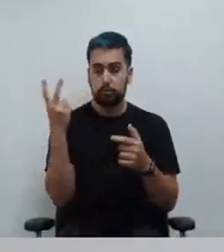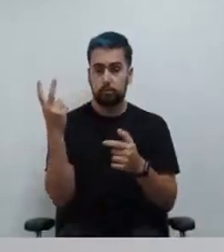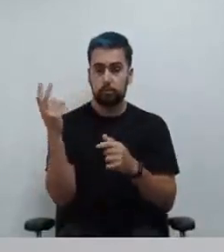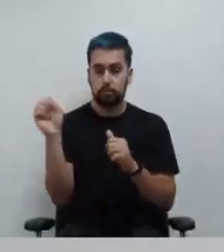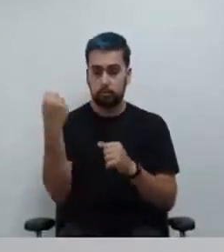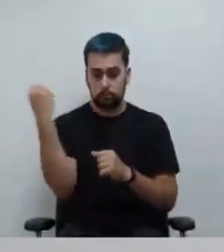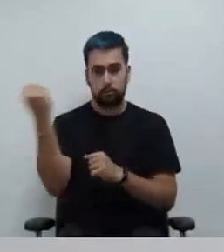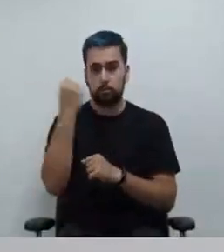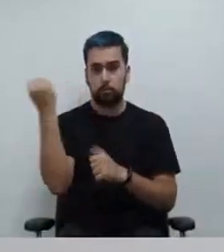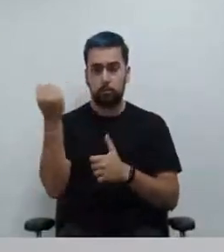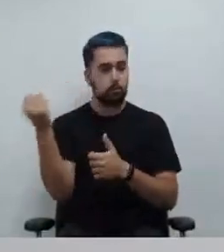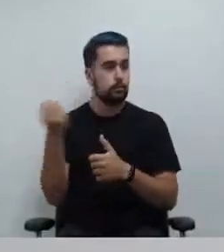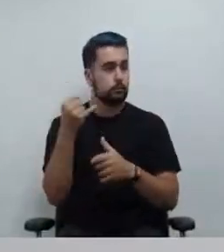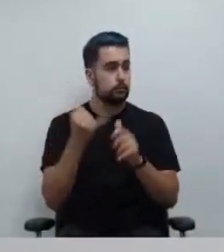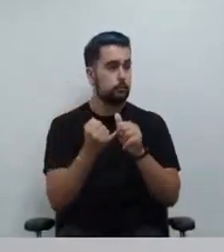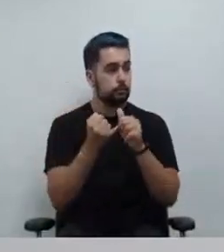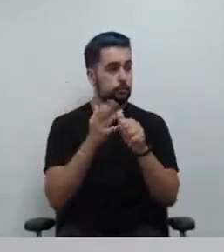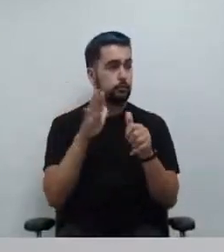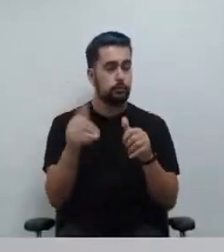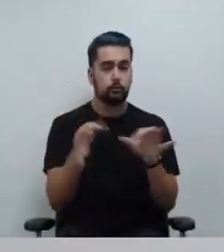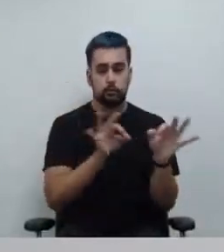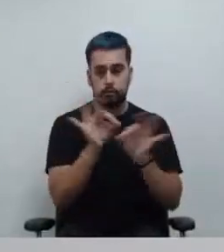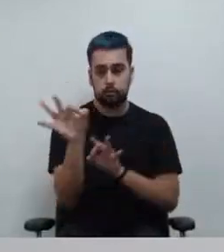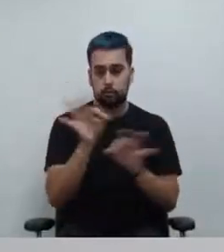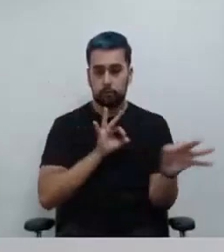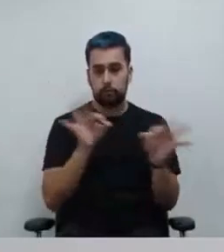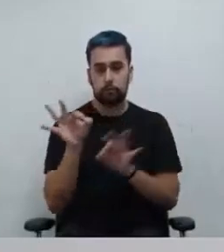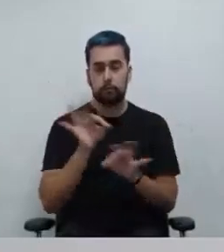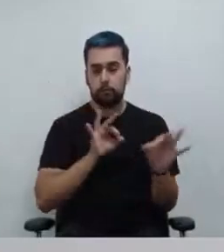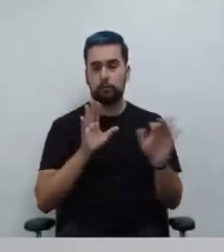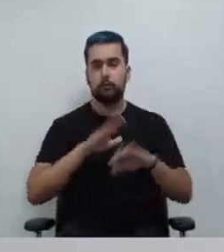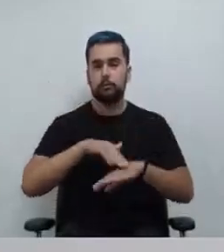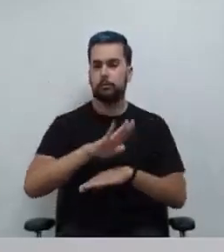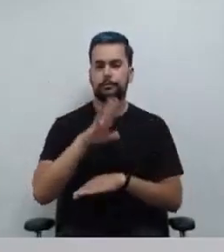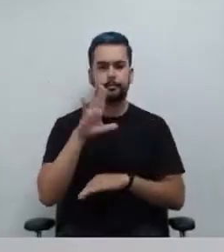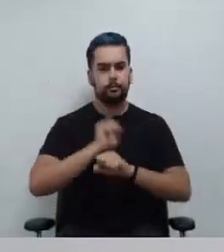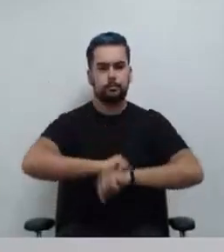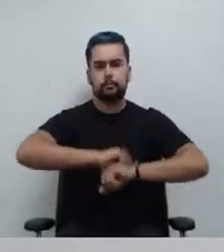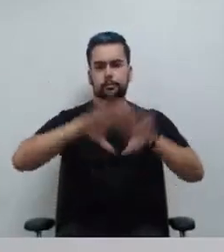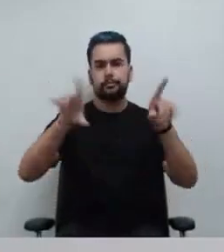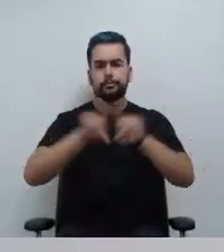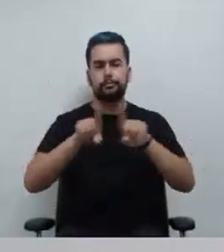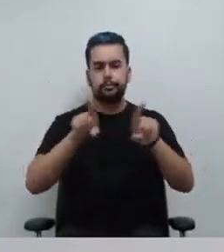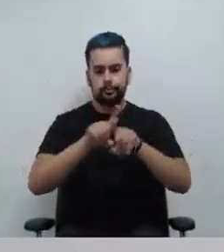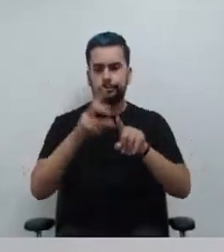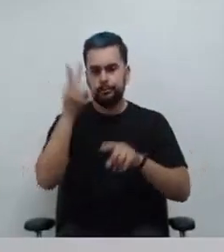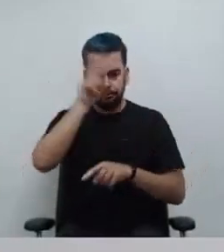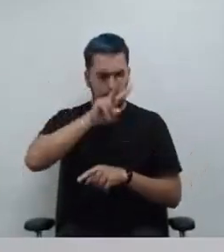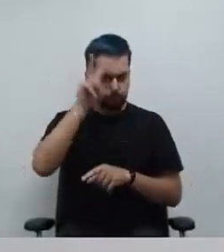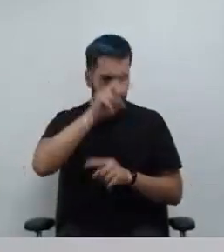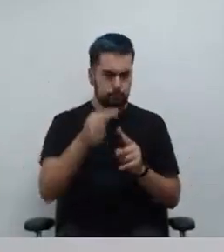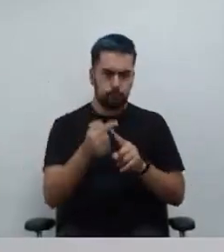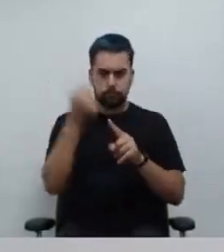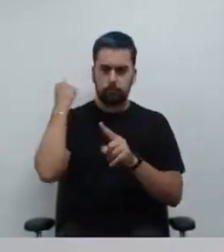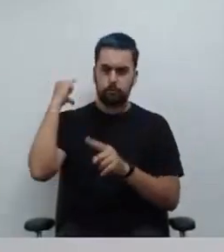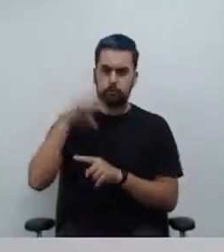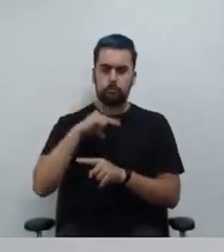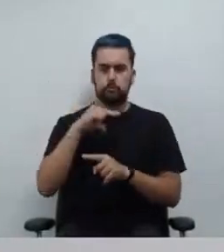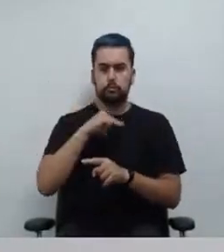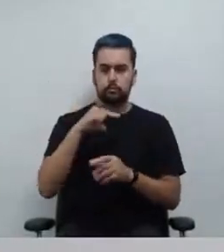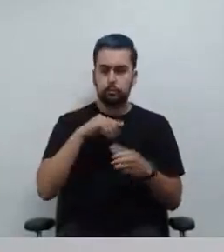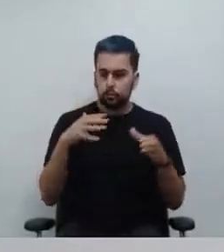aí um engendramento organizacional mais nítido, né? Lembro que existia uma organização